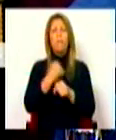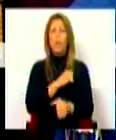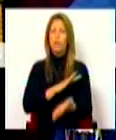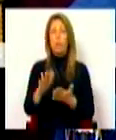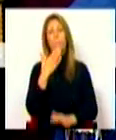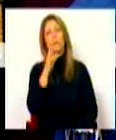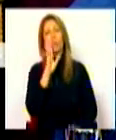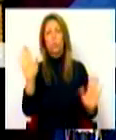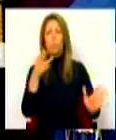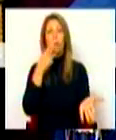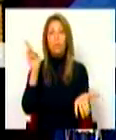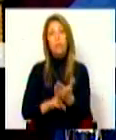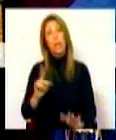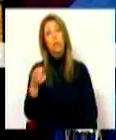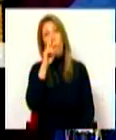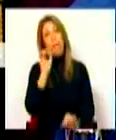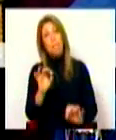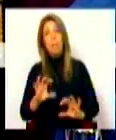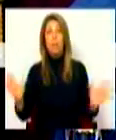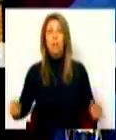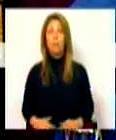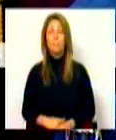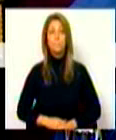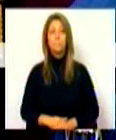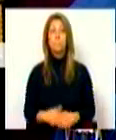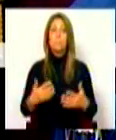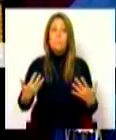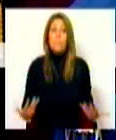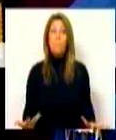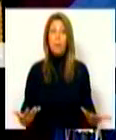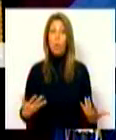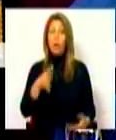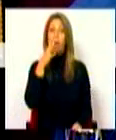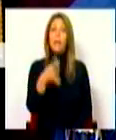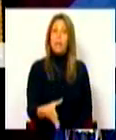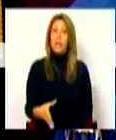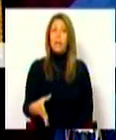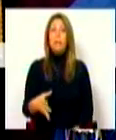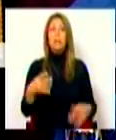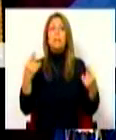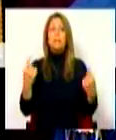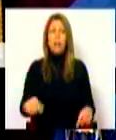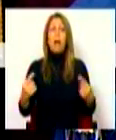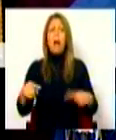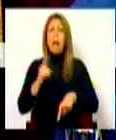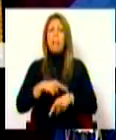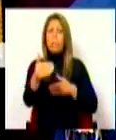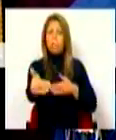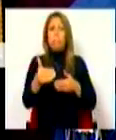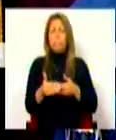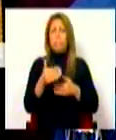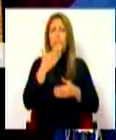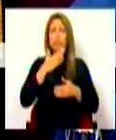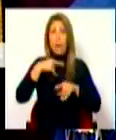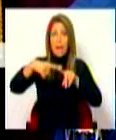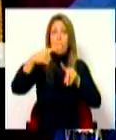mas não é verdade, é mentira. Agora, dizer que há um encurtamento da maturidade do empréstimo, essa é que eu